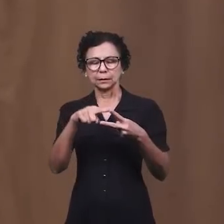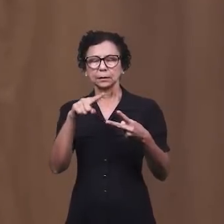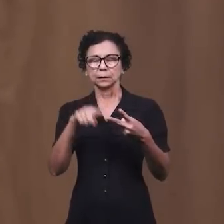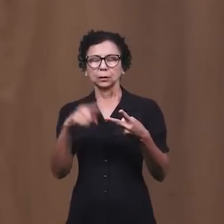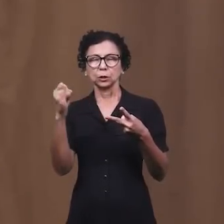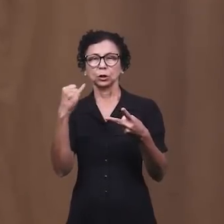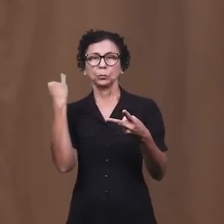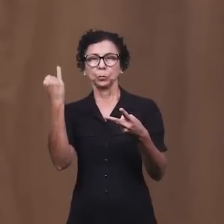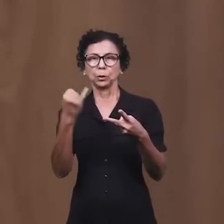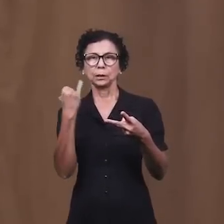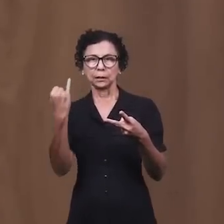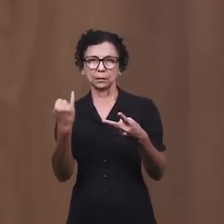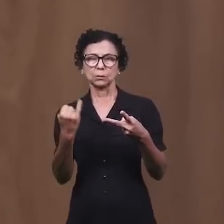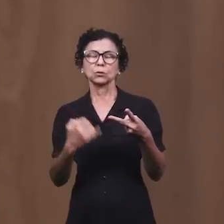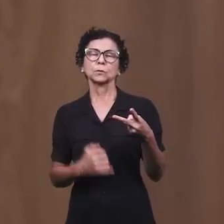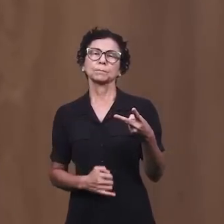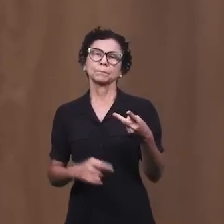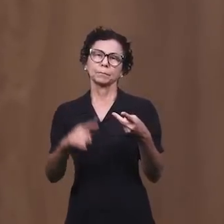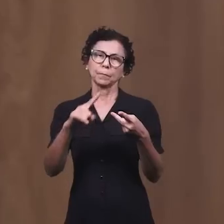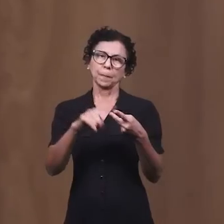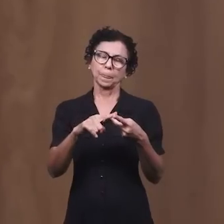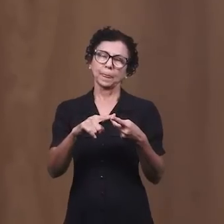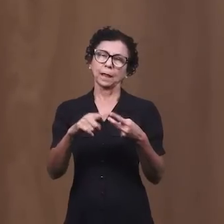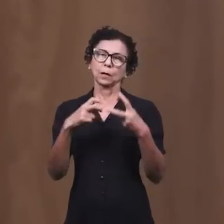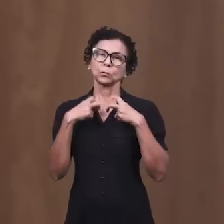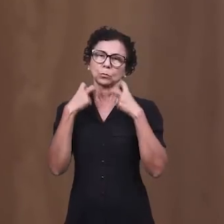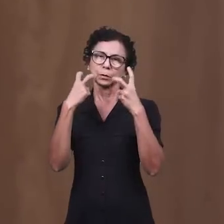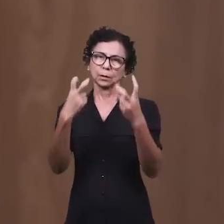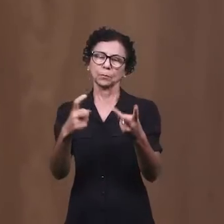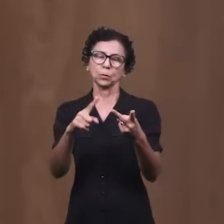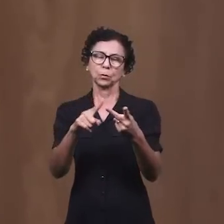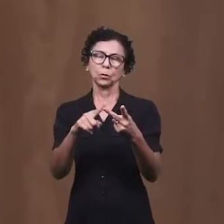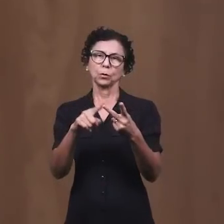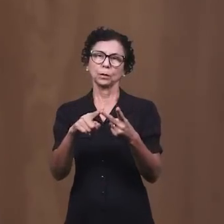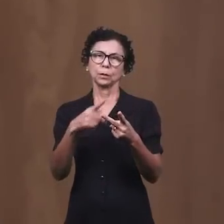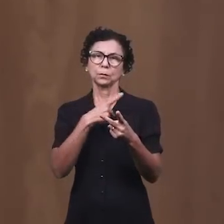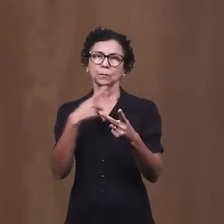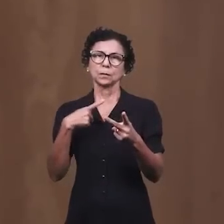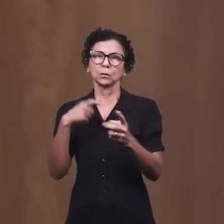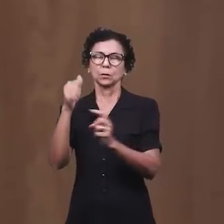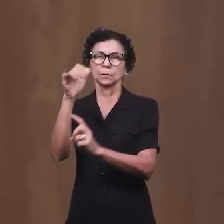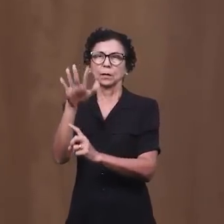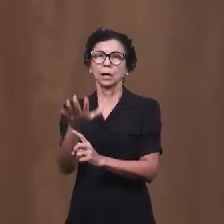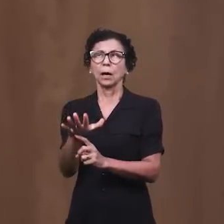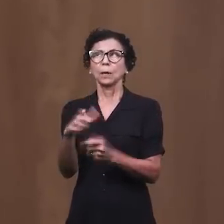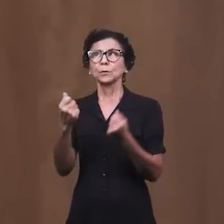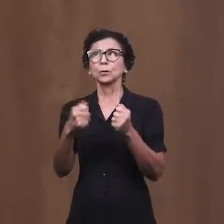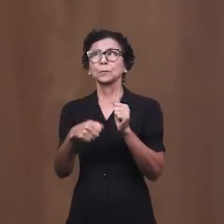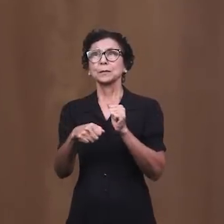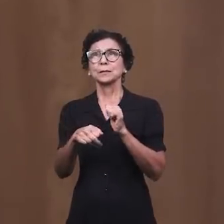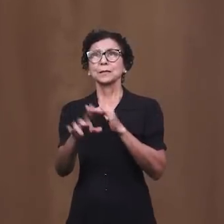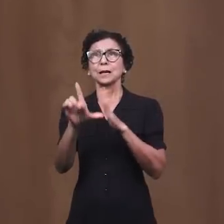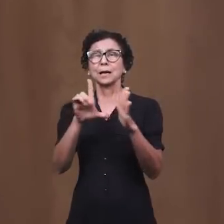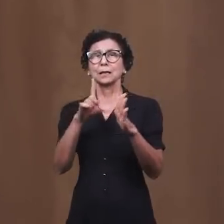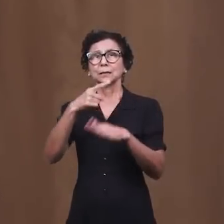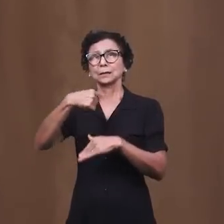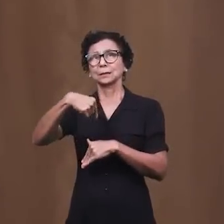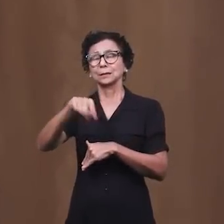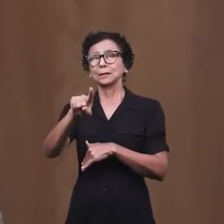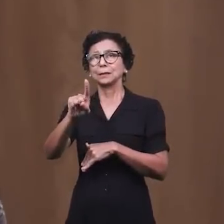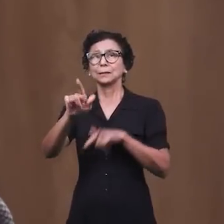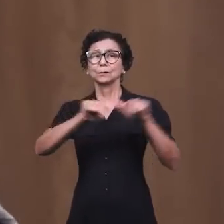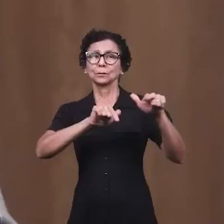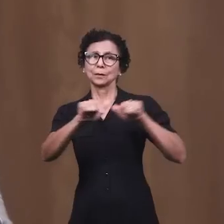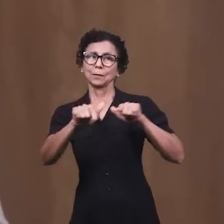atos. Participou do clamor e participou da bênção apostólica. Eu tive que sair antes da bênção apostólica por motivo de